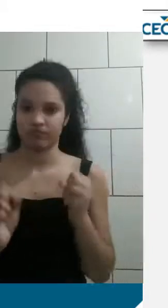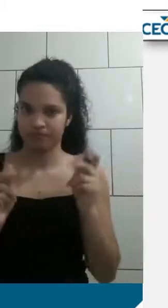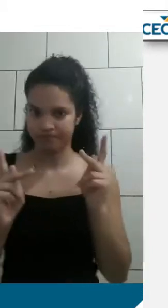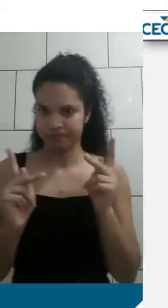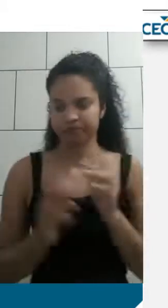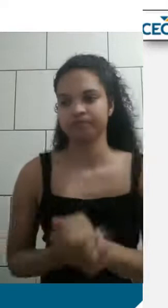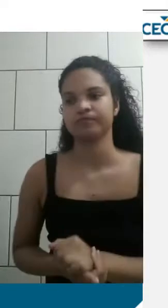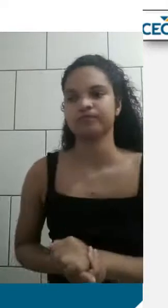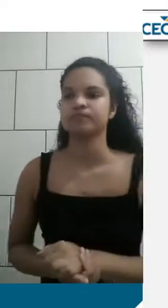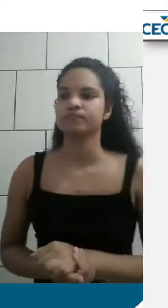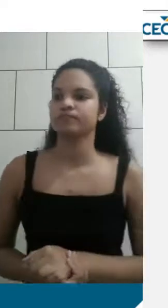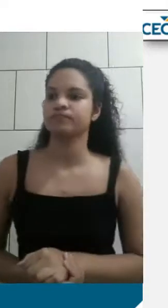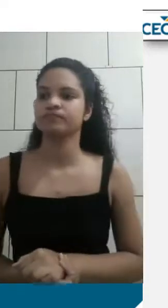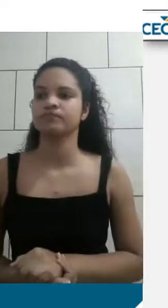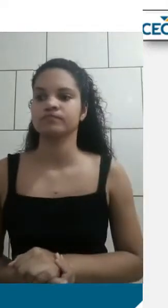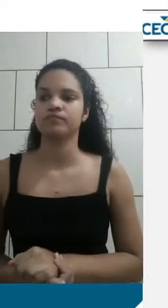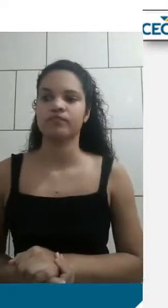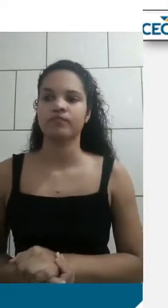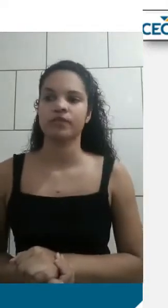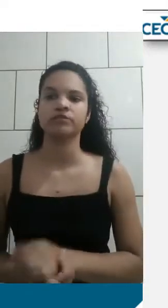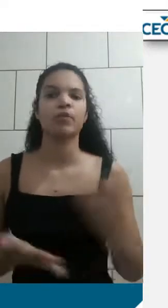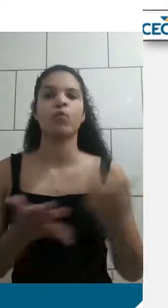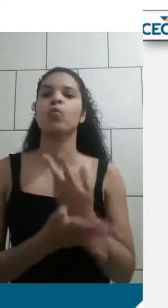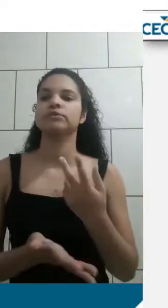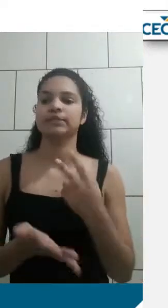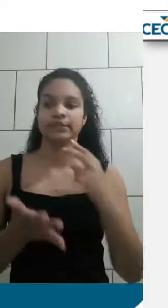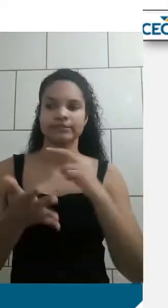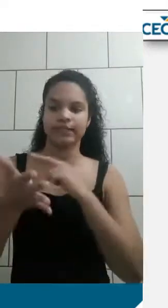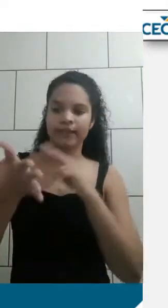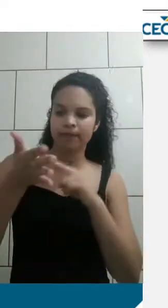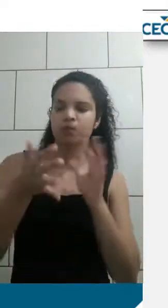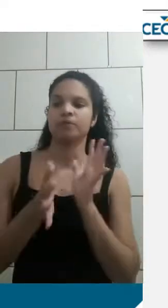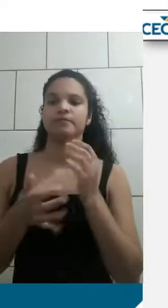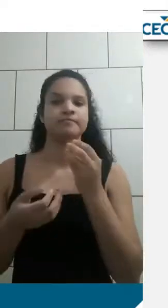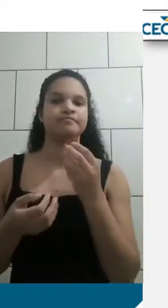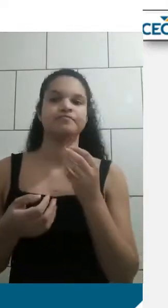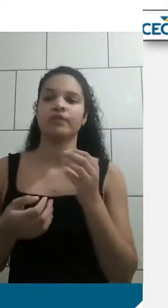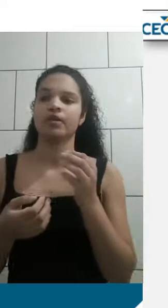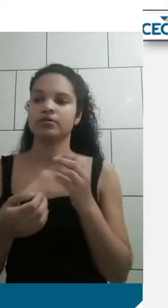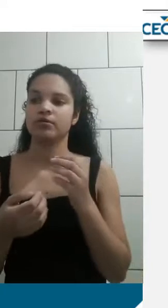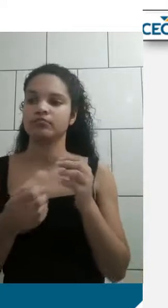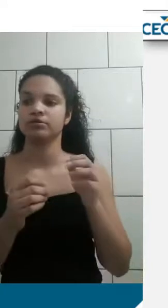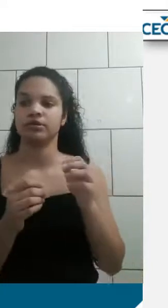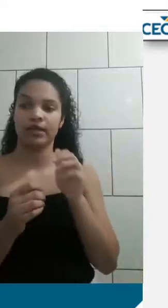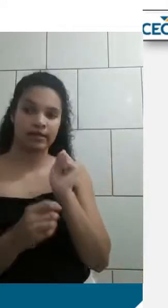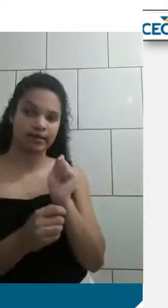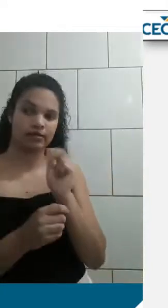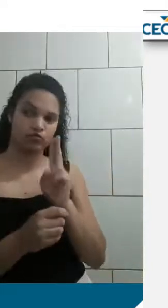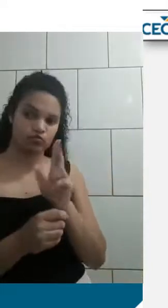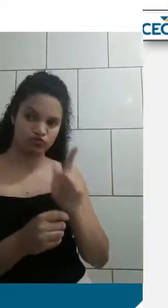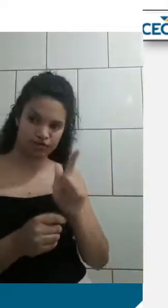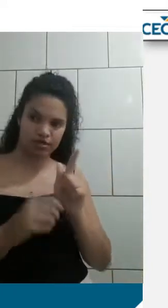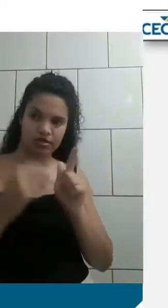ao códon do código. Ocorre então a leitura do códon seguinte, que é GGA, e o RNA